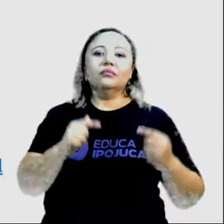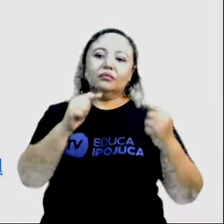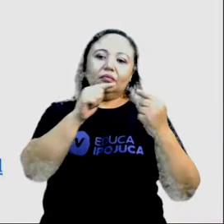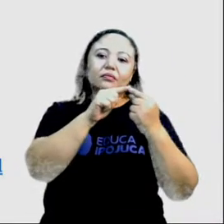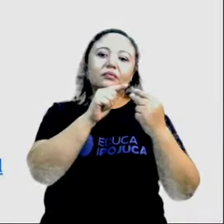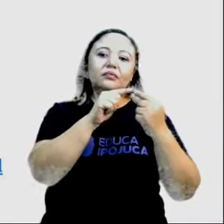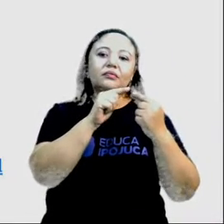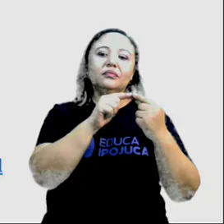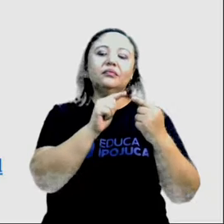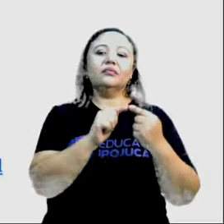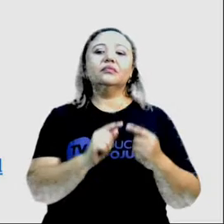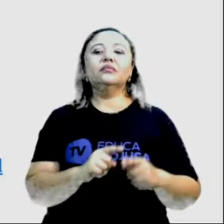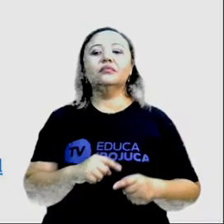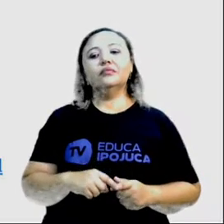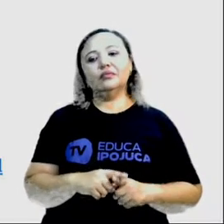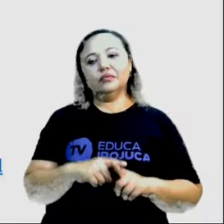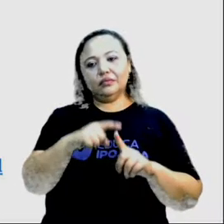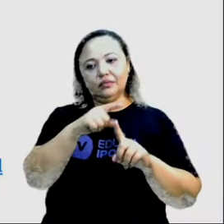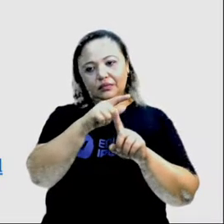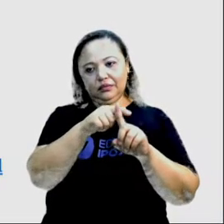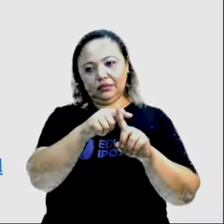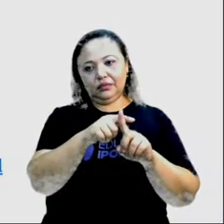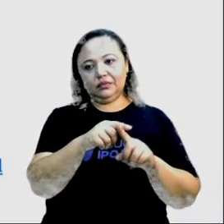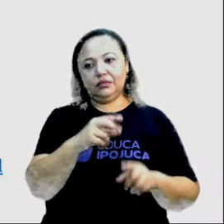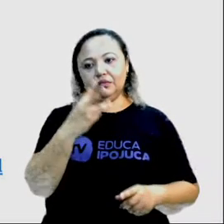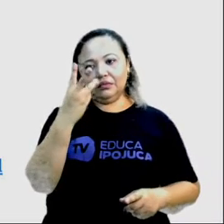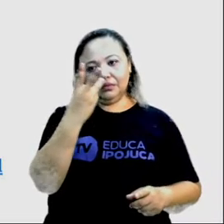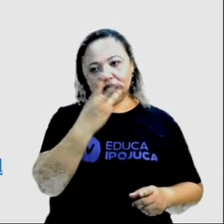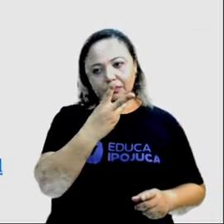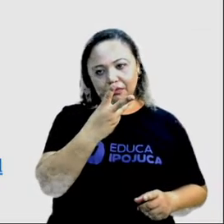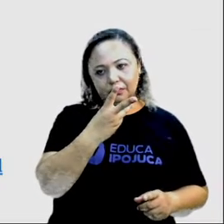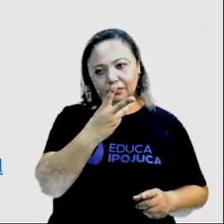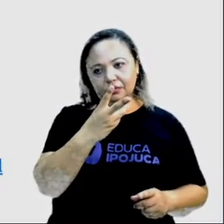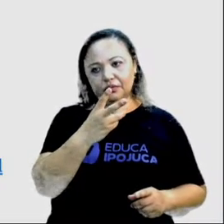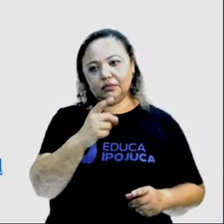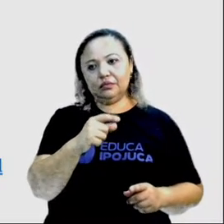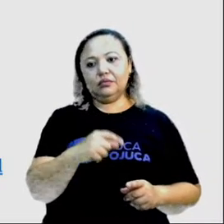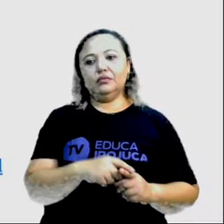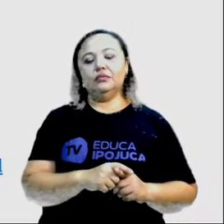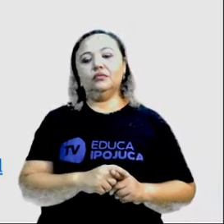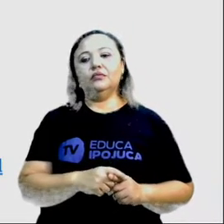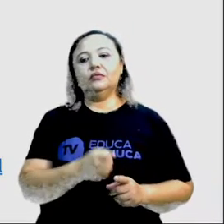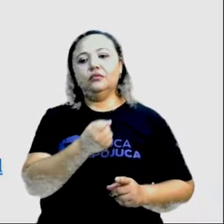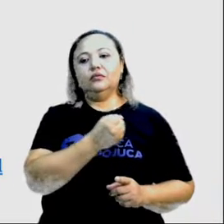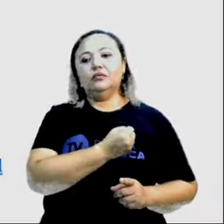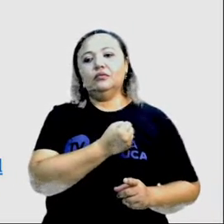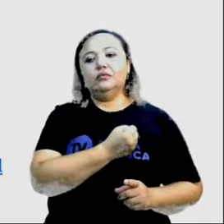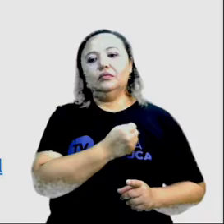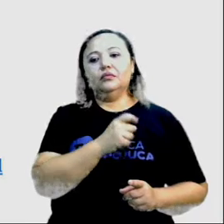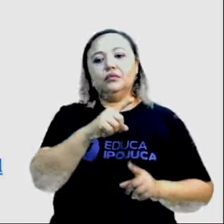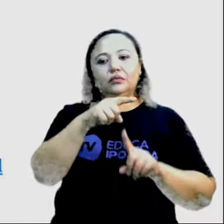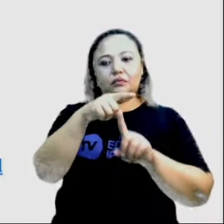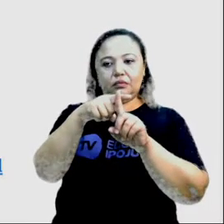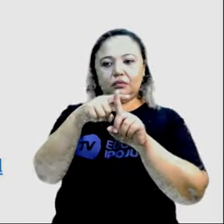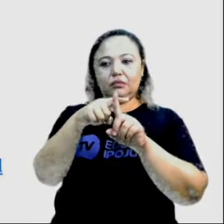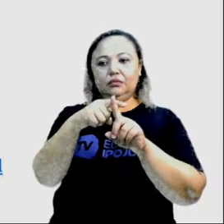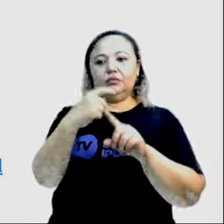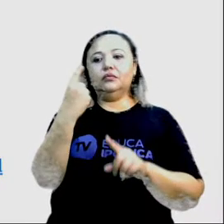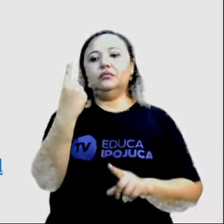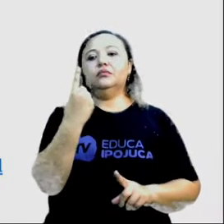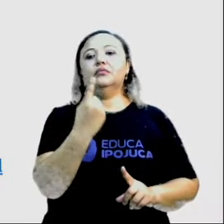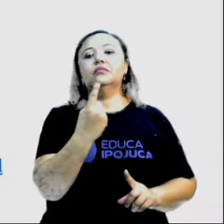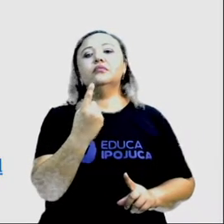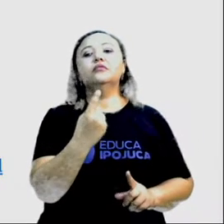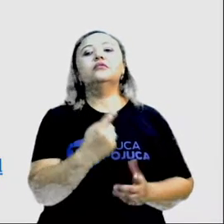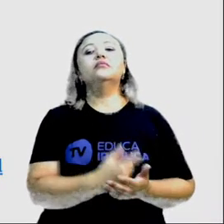de elementos. Então tenho aí o 3, o algarismo 3, ou o número 3. Mais o número